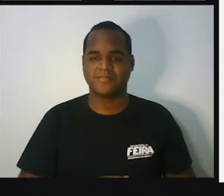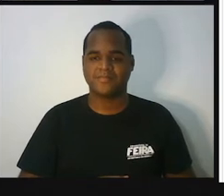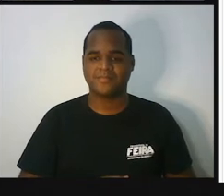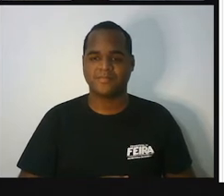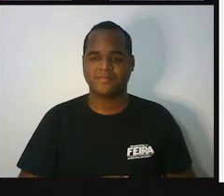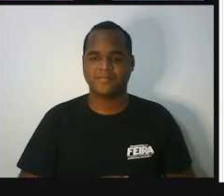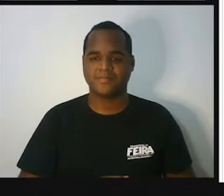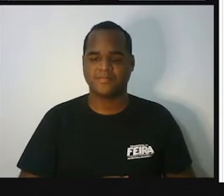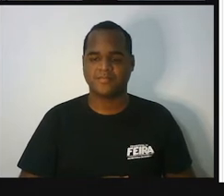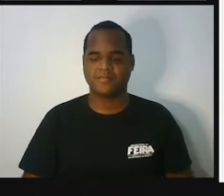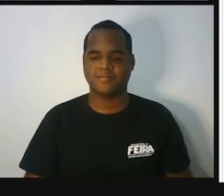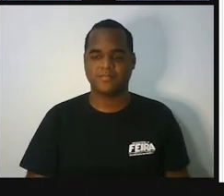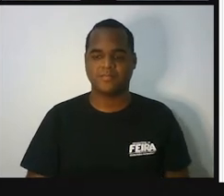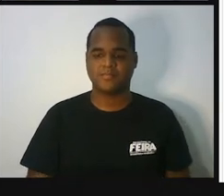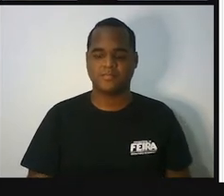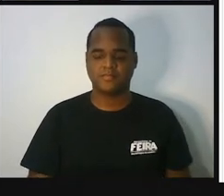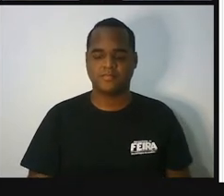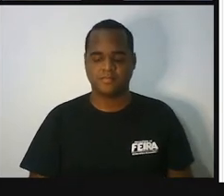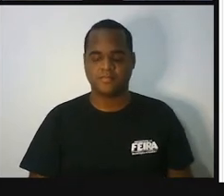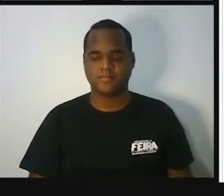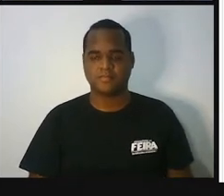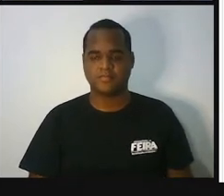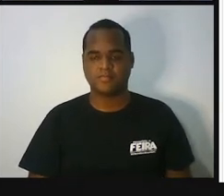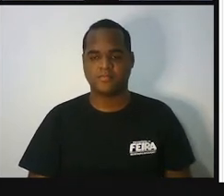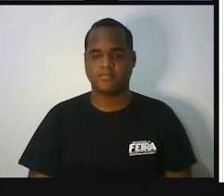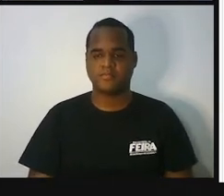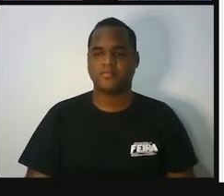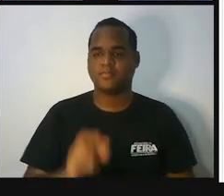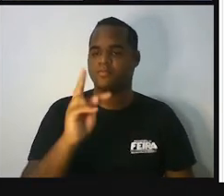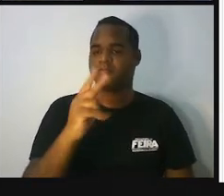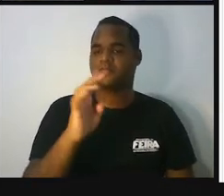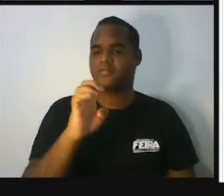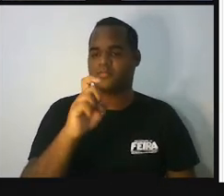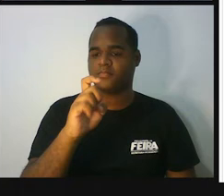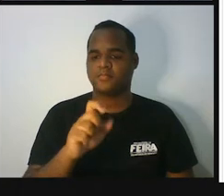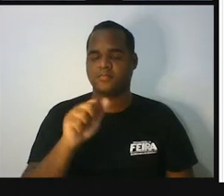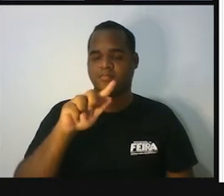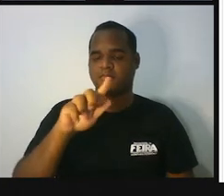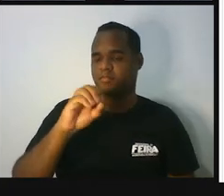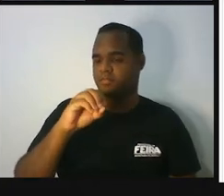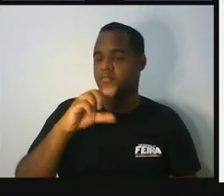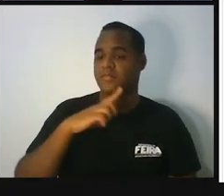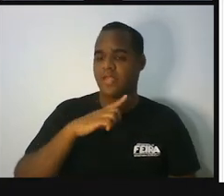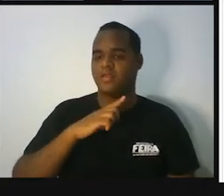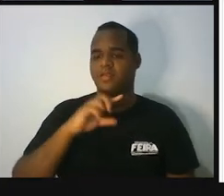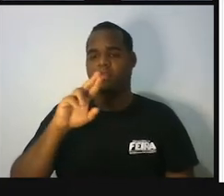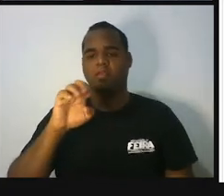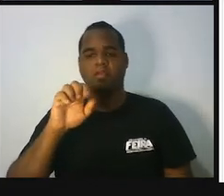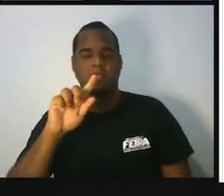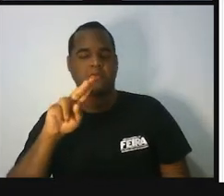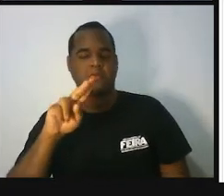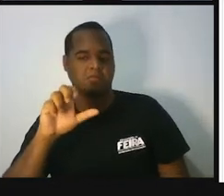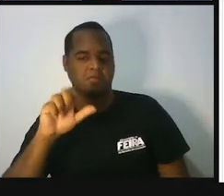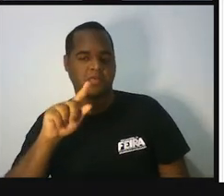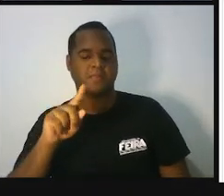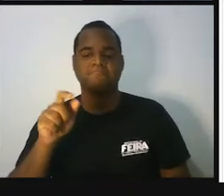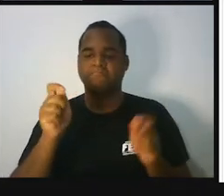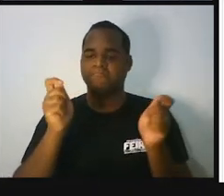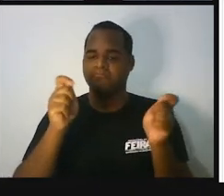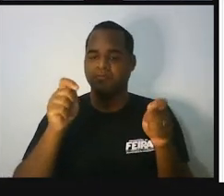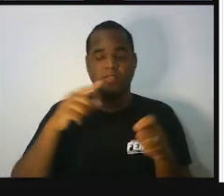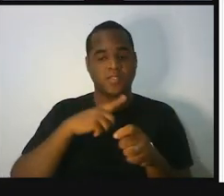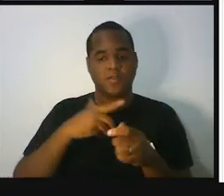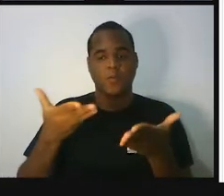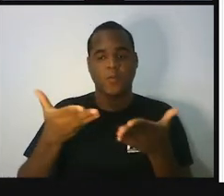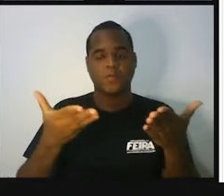Então, por isso que esse hexágono, ele é um hexágono regular. Mas o que eu tenho para a aula